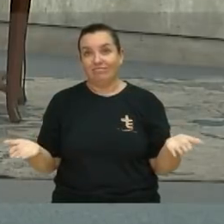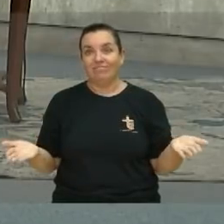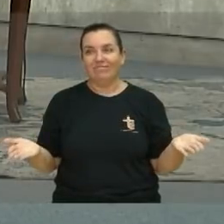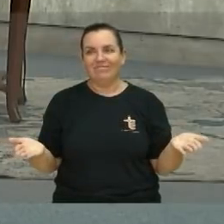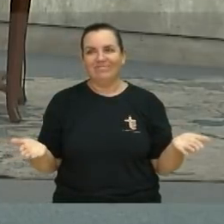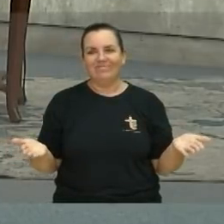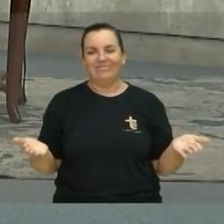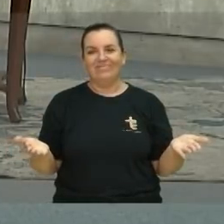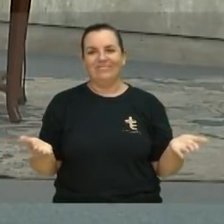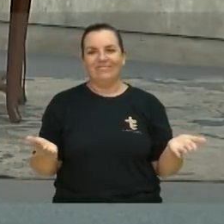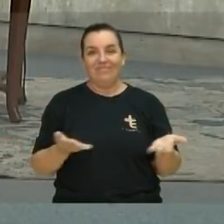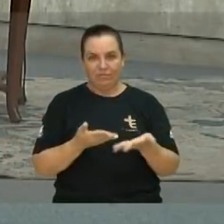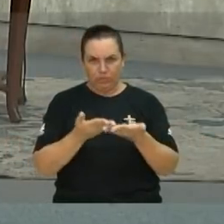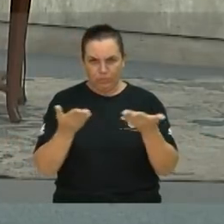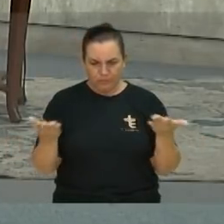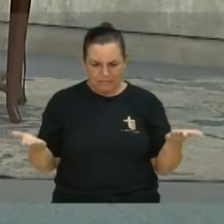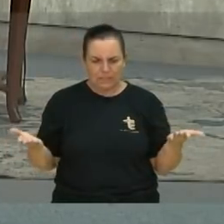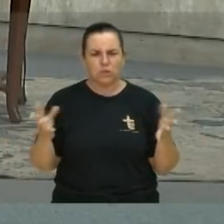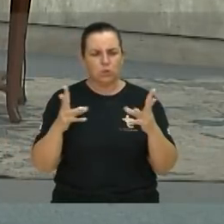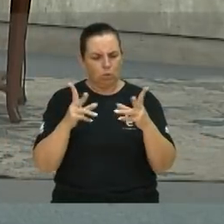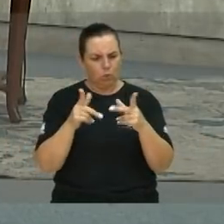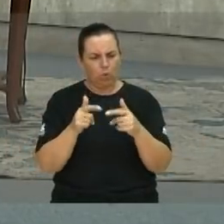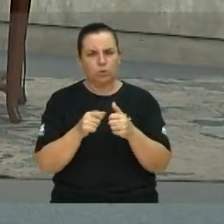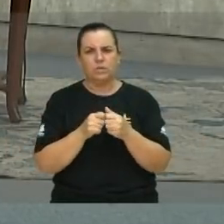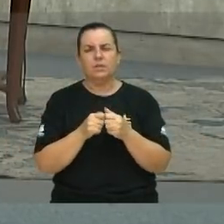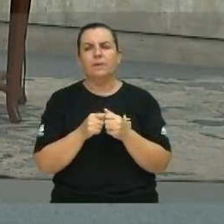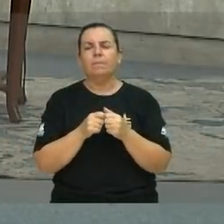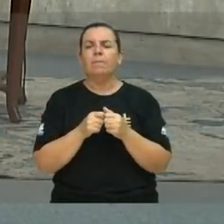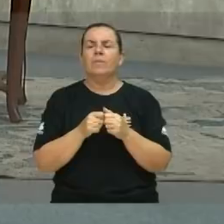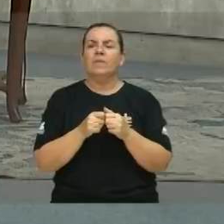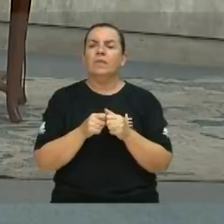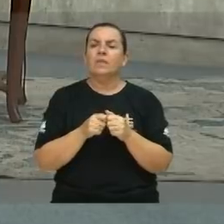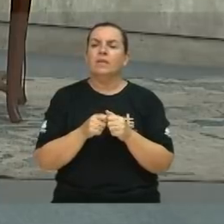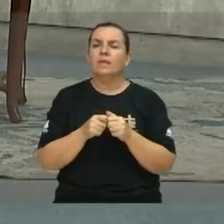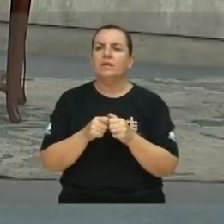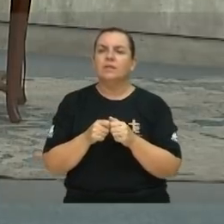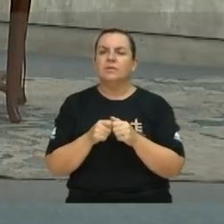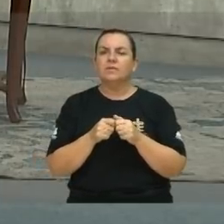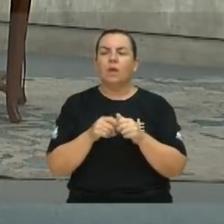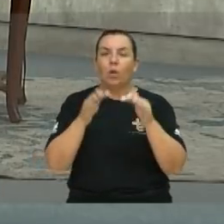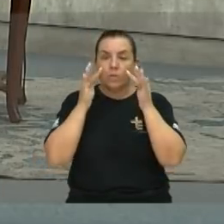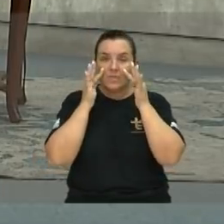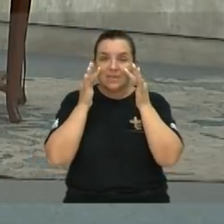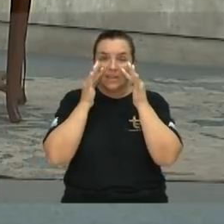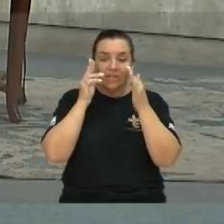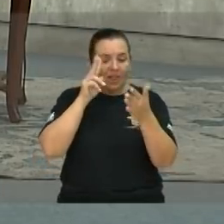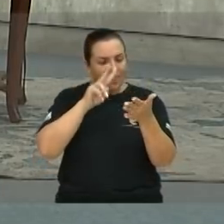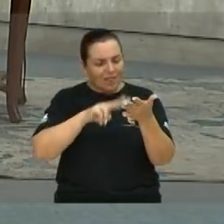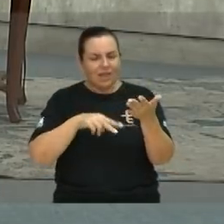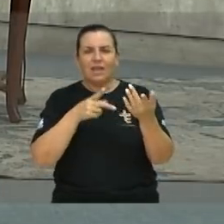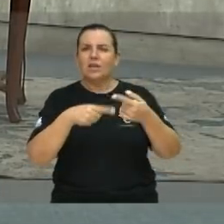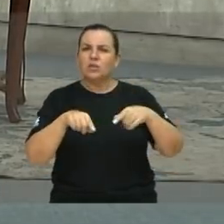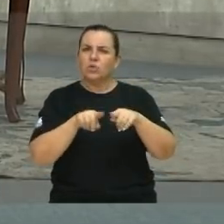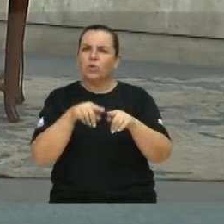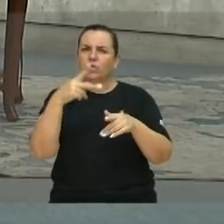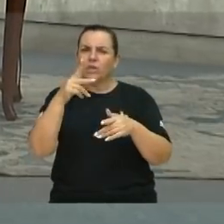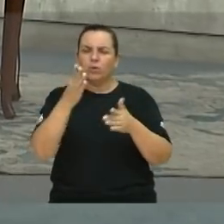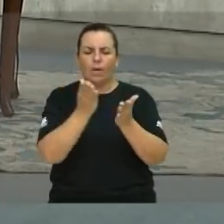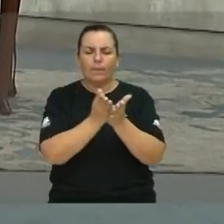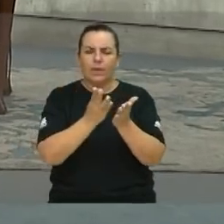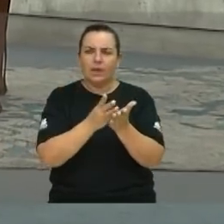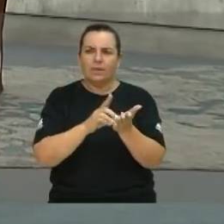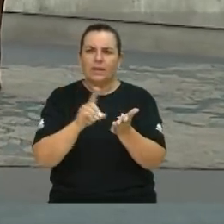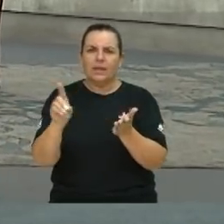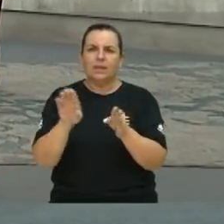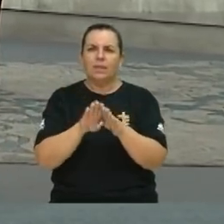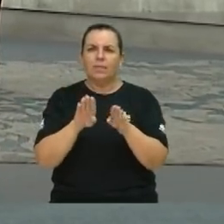telespectador e você também william é observe aí leia de novo esta frase aí na sua bíblia aí